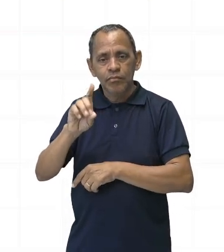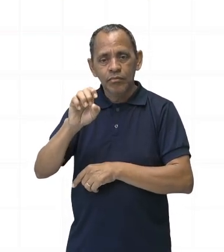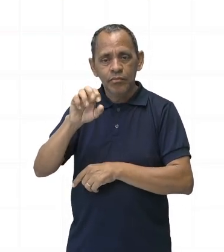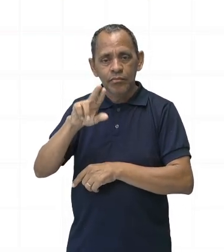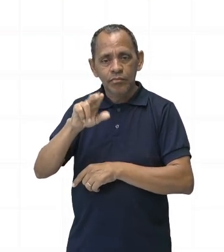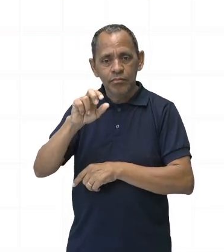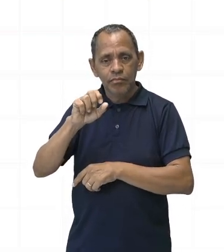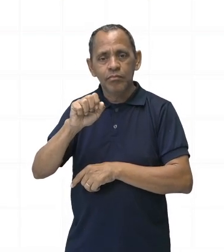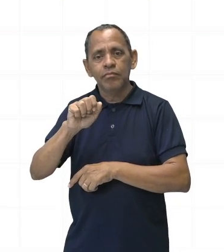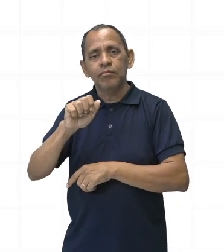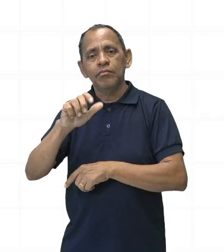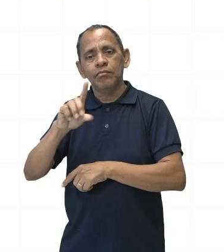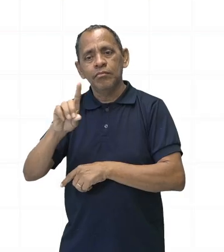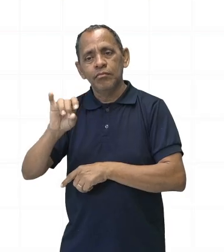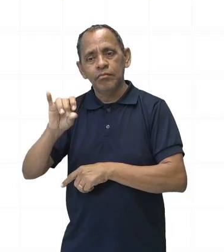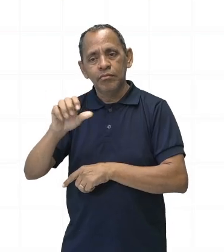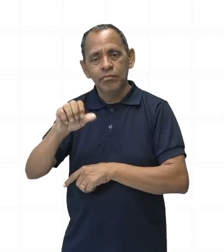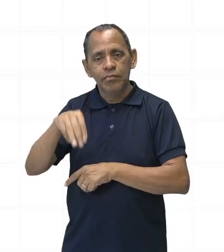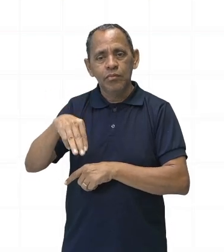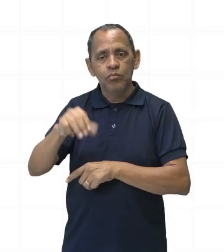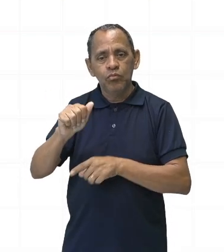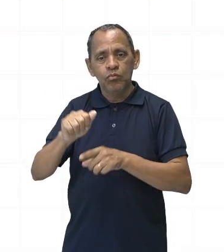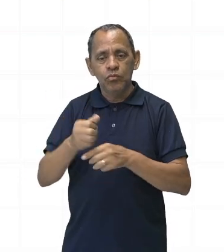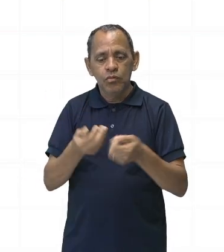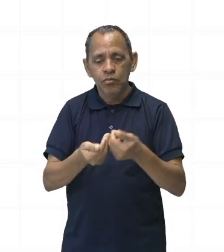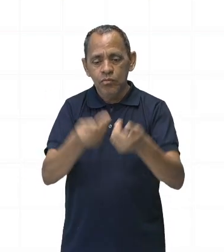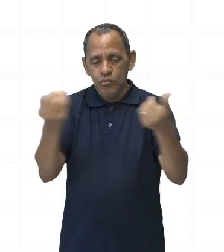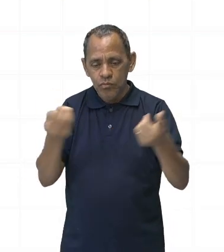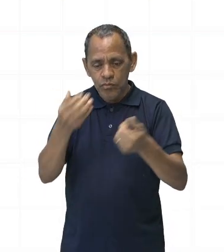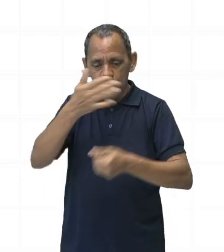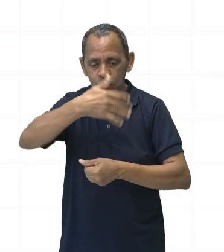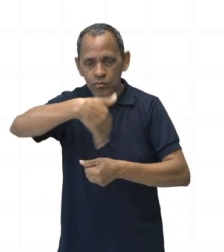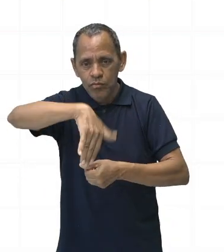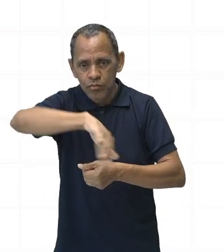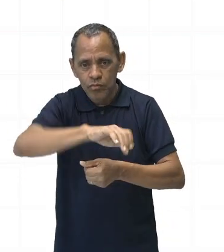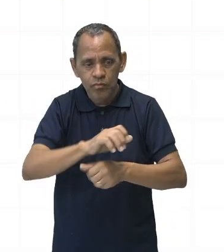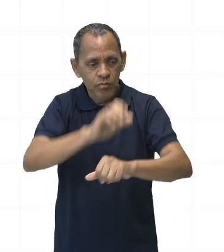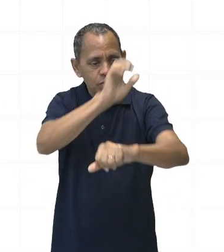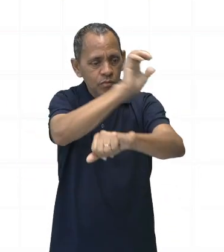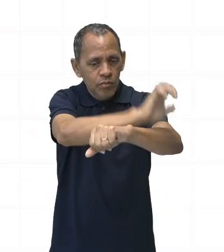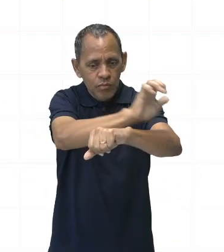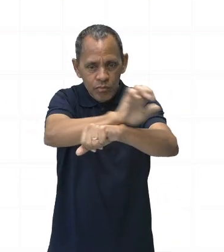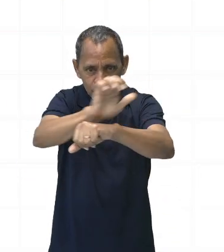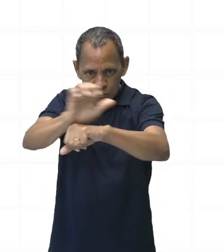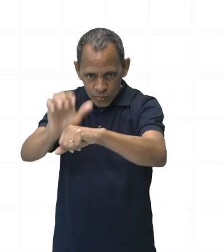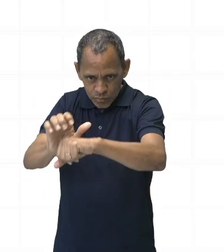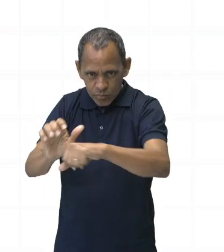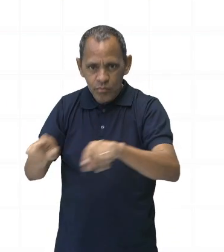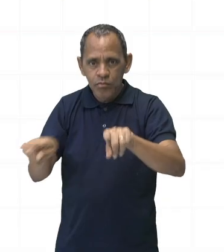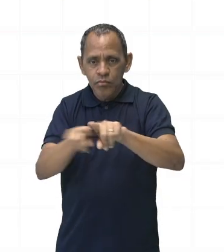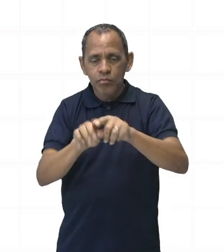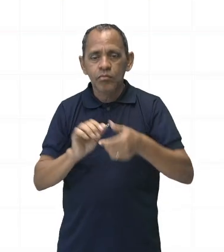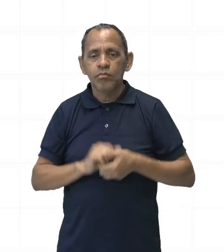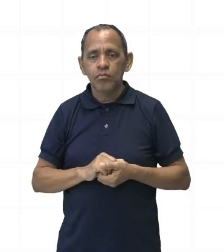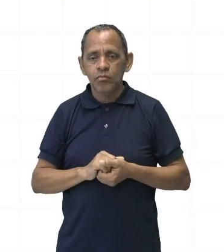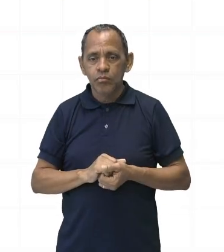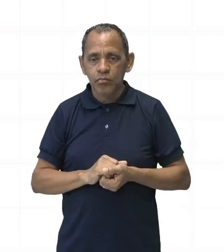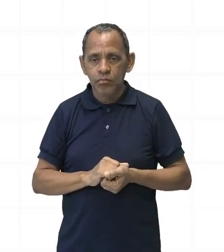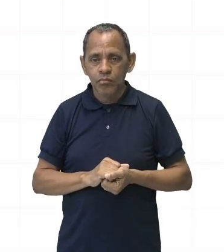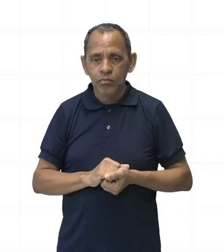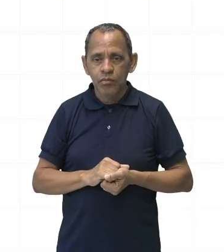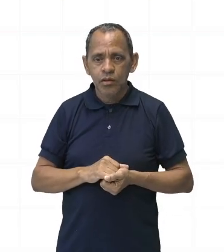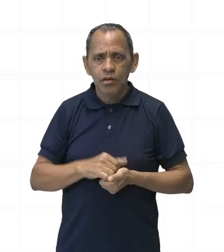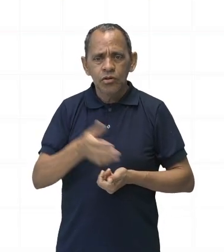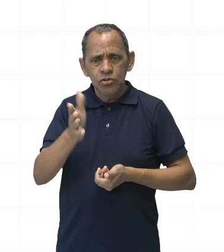federalismo? É justamente a divisão do território em unidades federativas, que vocês já ouviram falar